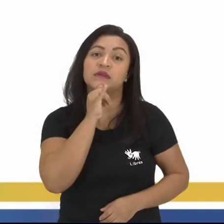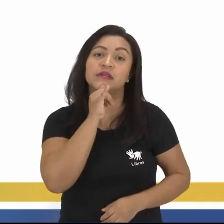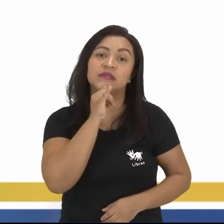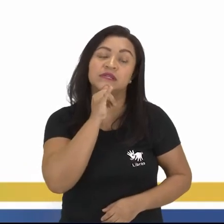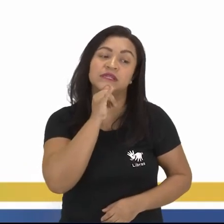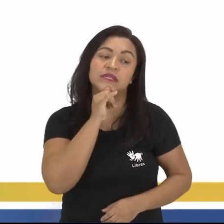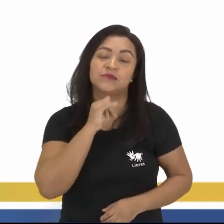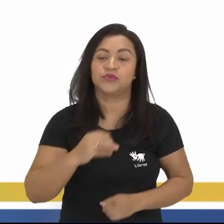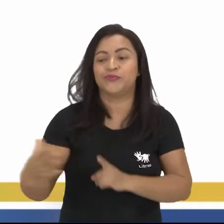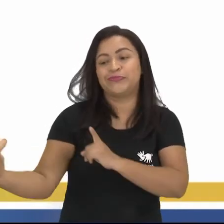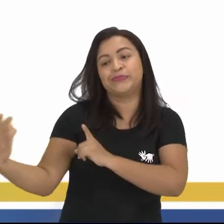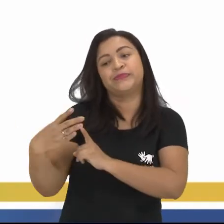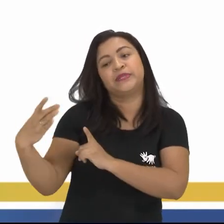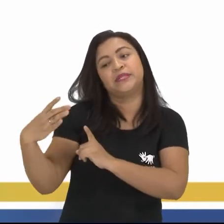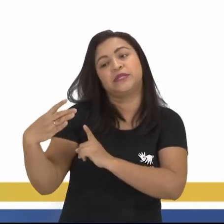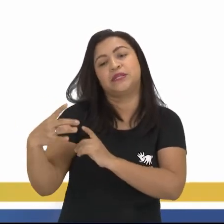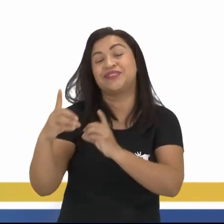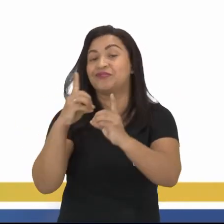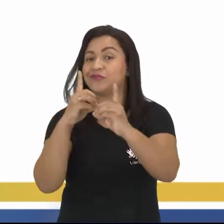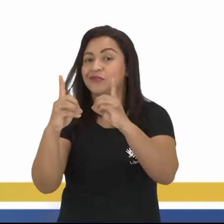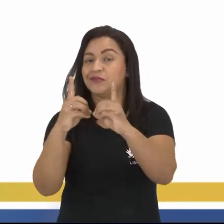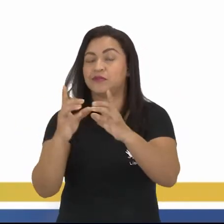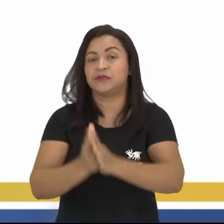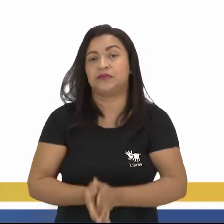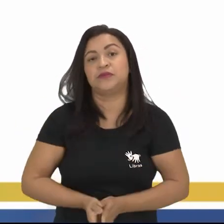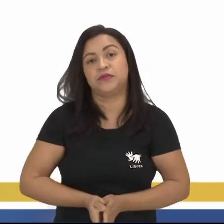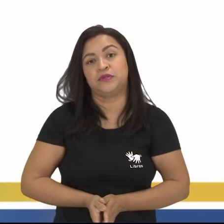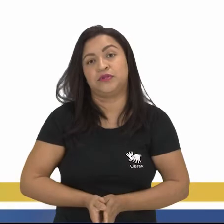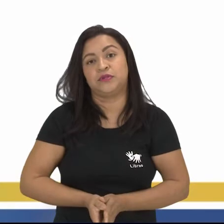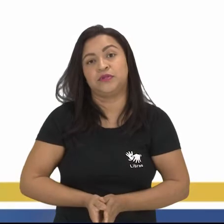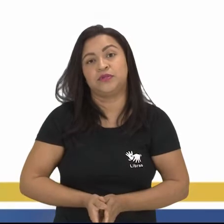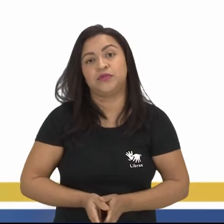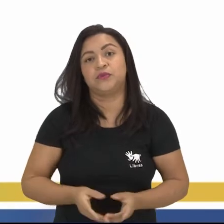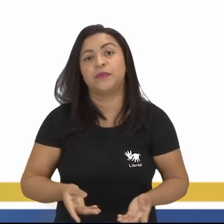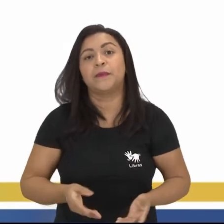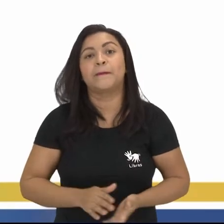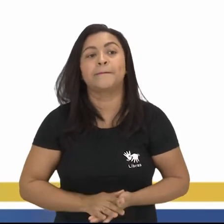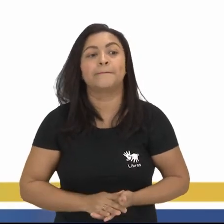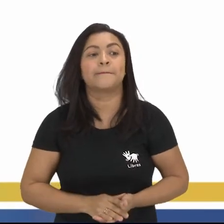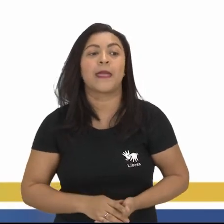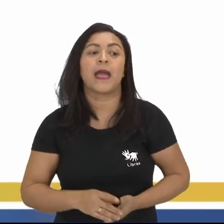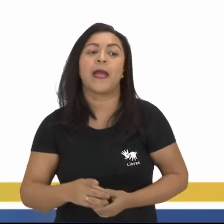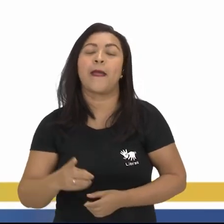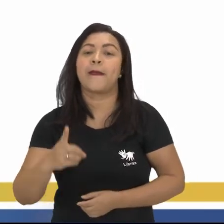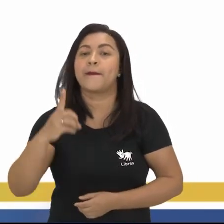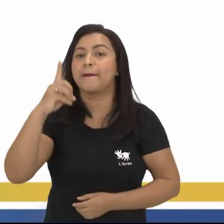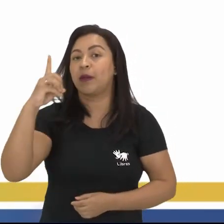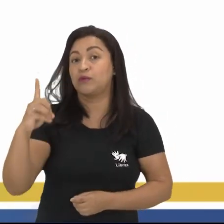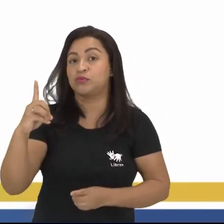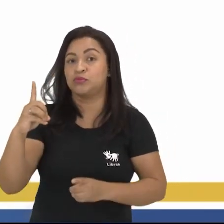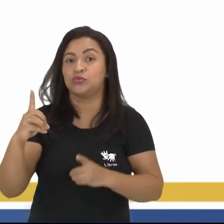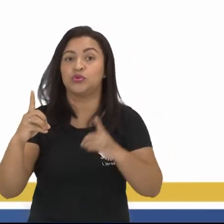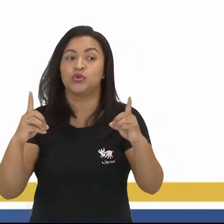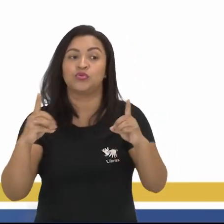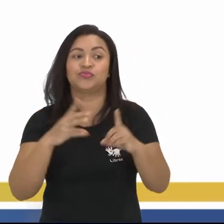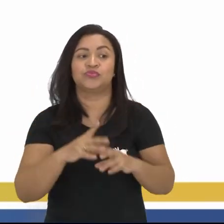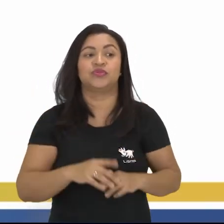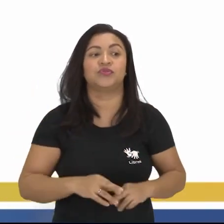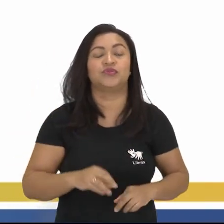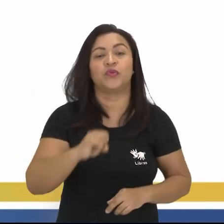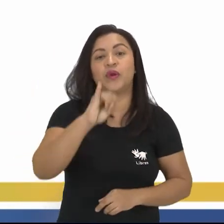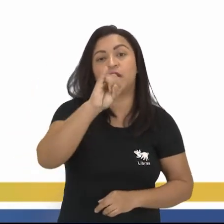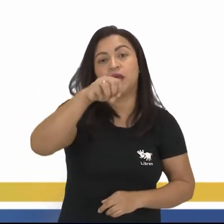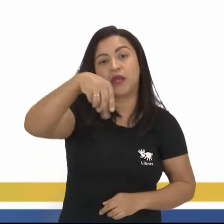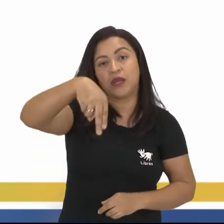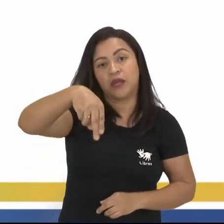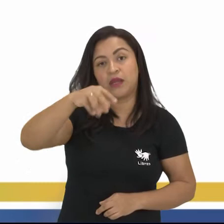dialético. No método dialético, sujeito e objeto são intrínsecos. O